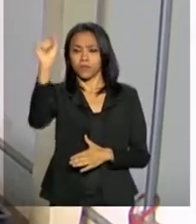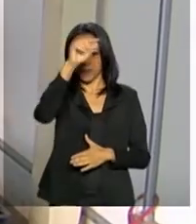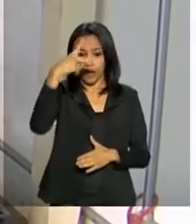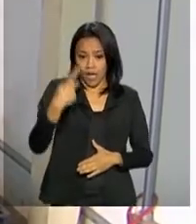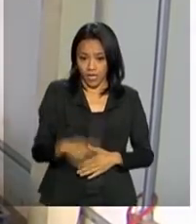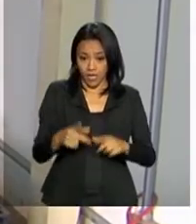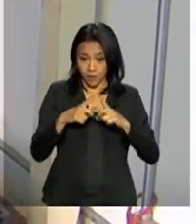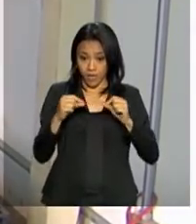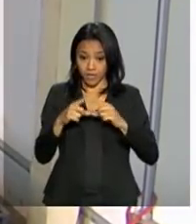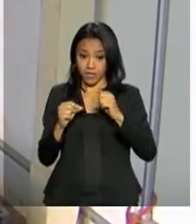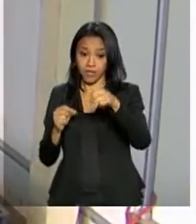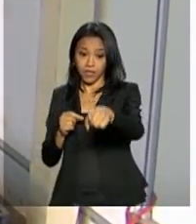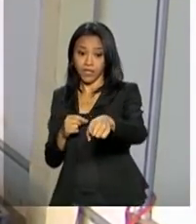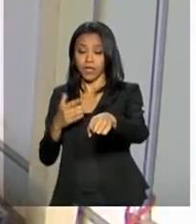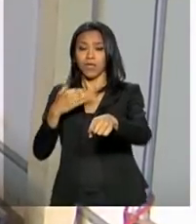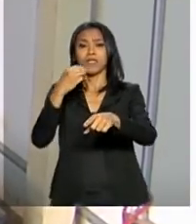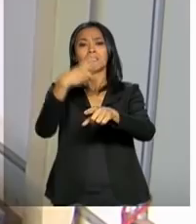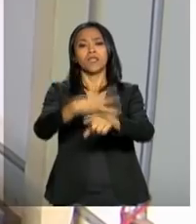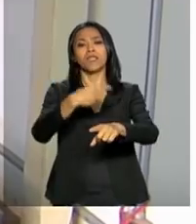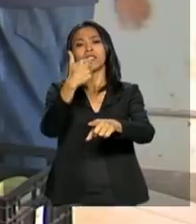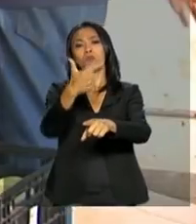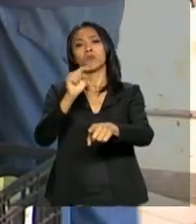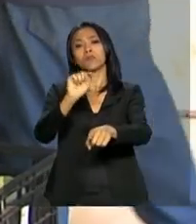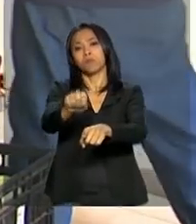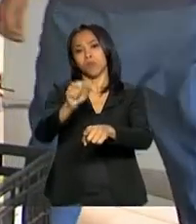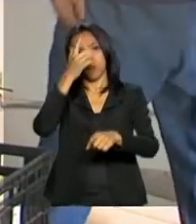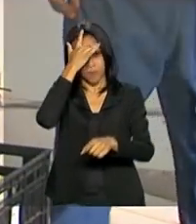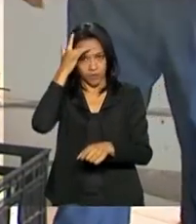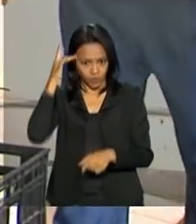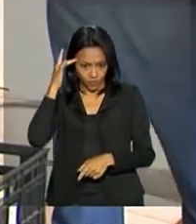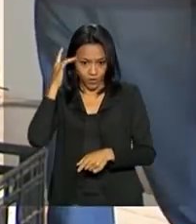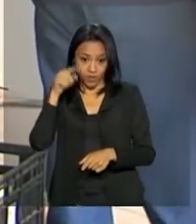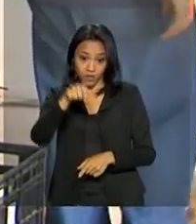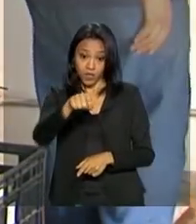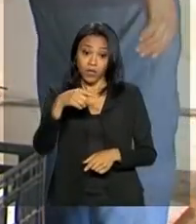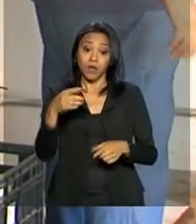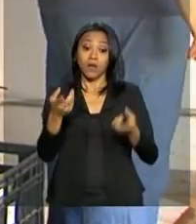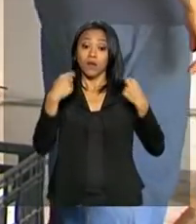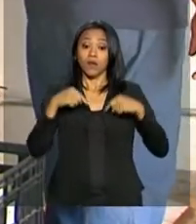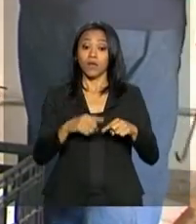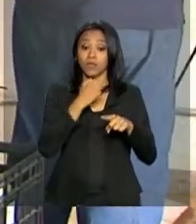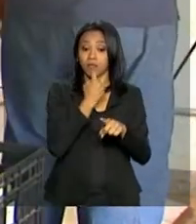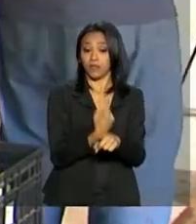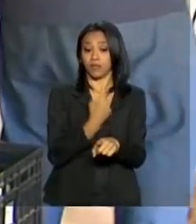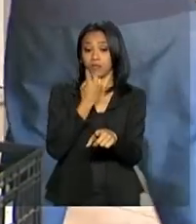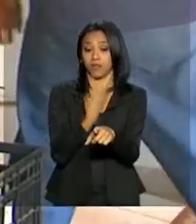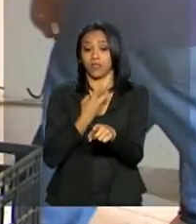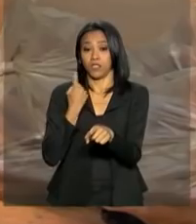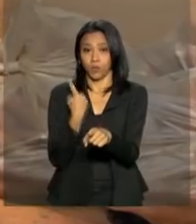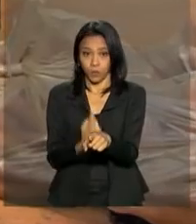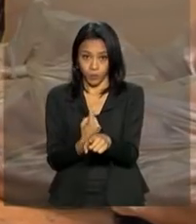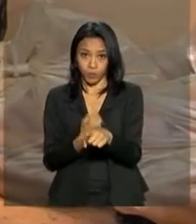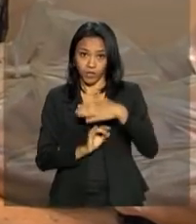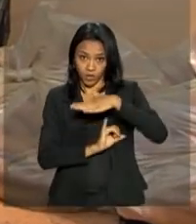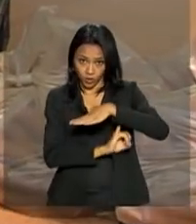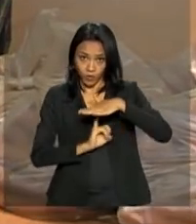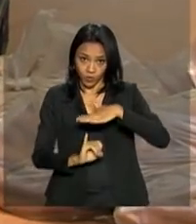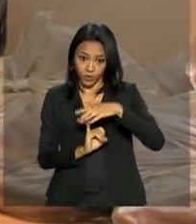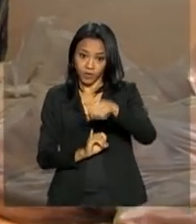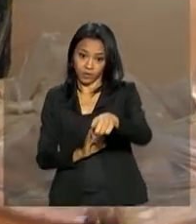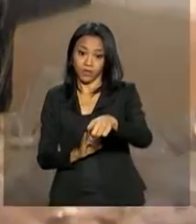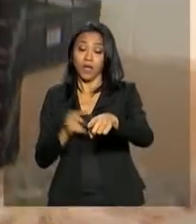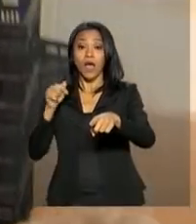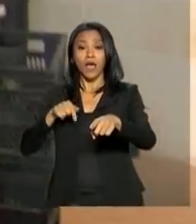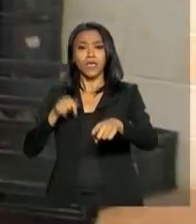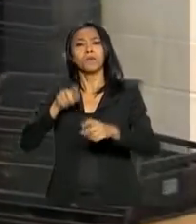atende mais de 32 mil pessoas por meio de 131 instituições por mês saem